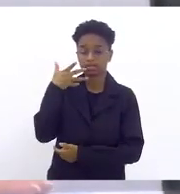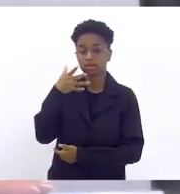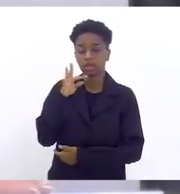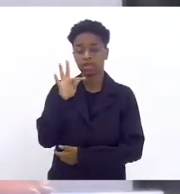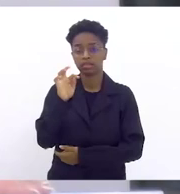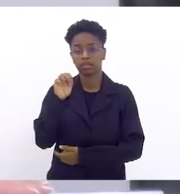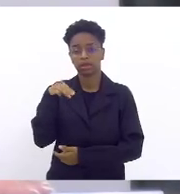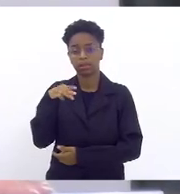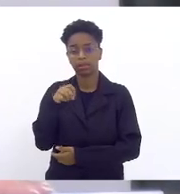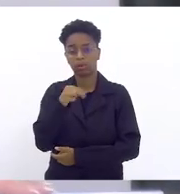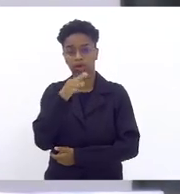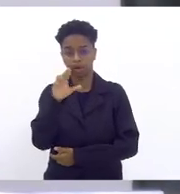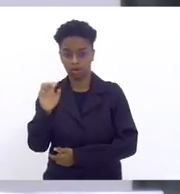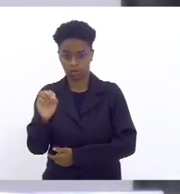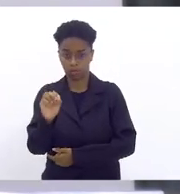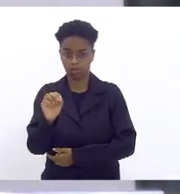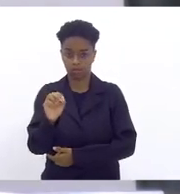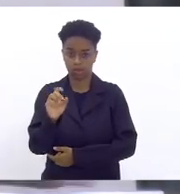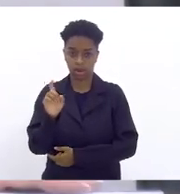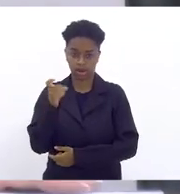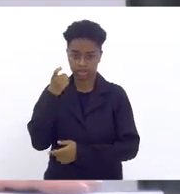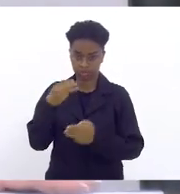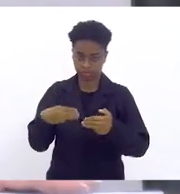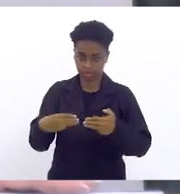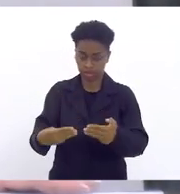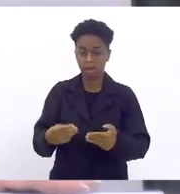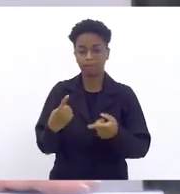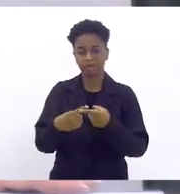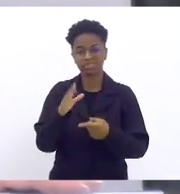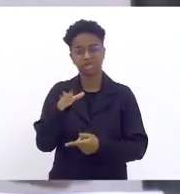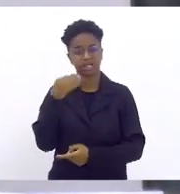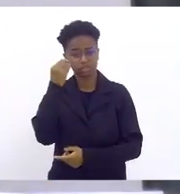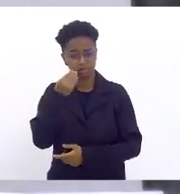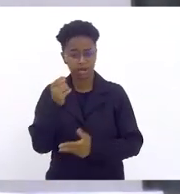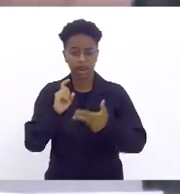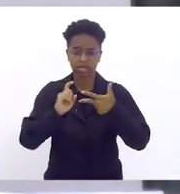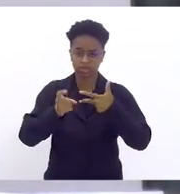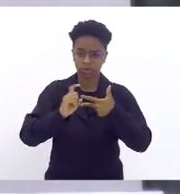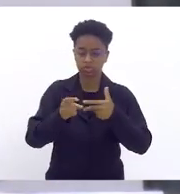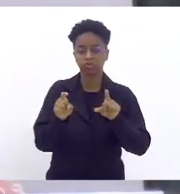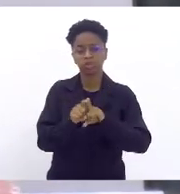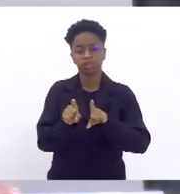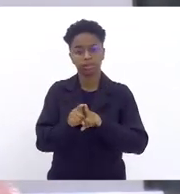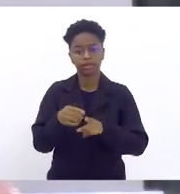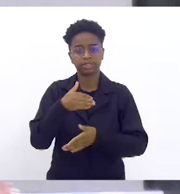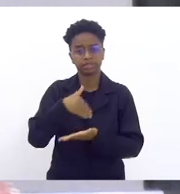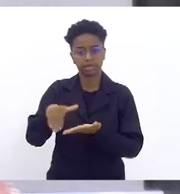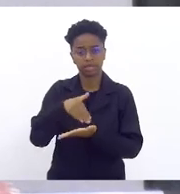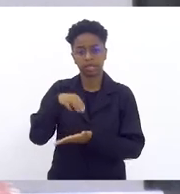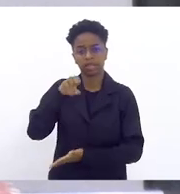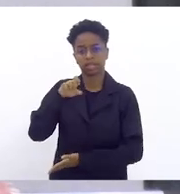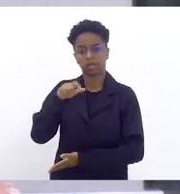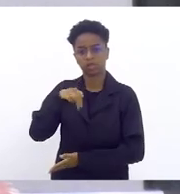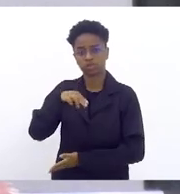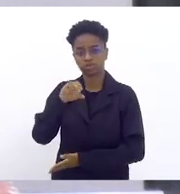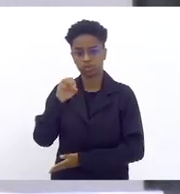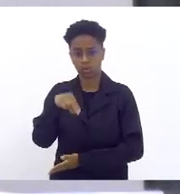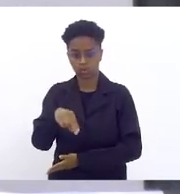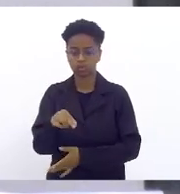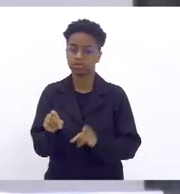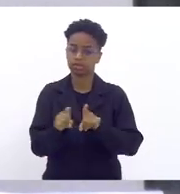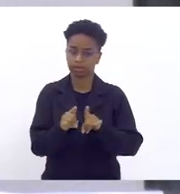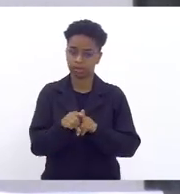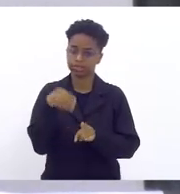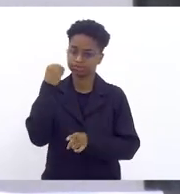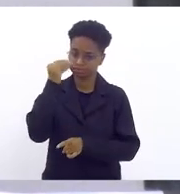temporão muita das vezes temporão com a sua experiência no executivo assim como secretário Nelson Rocha né